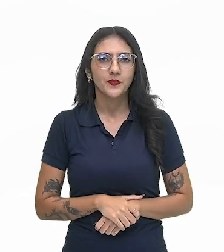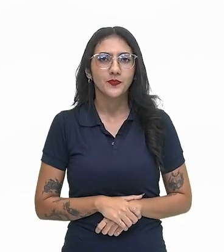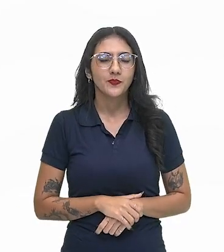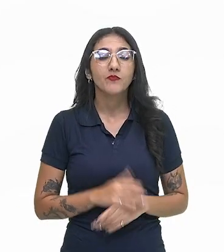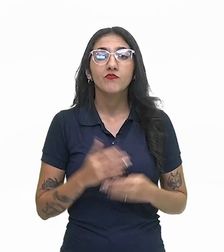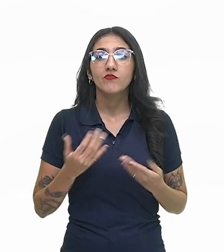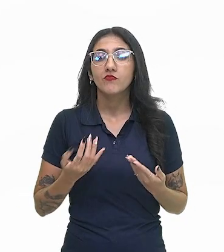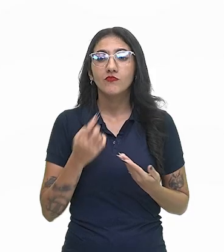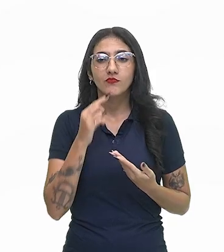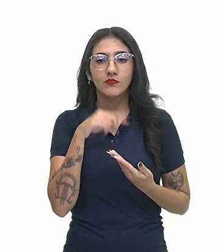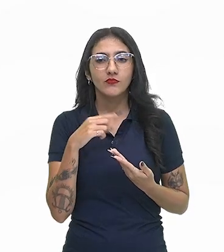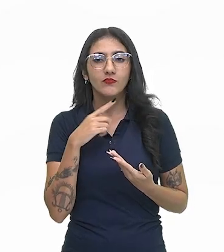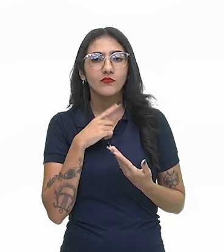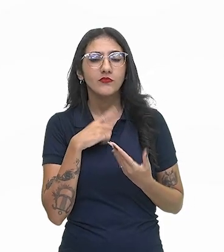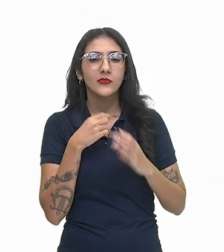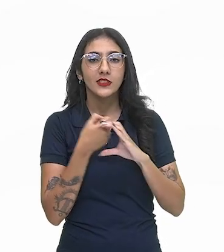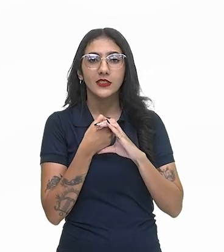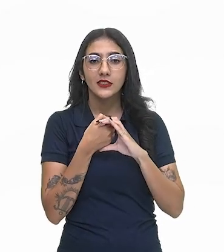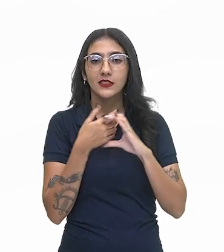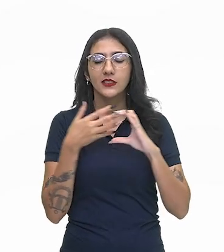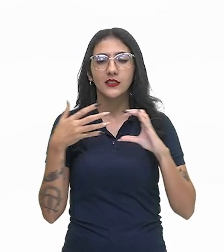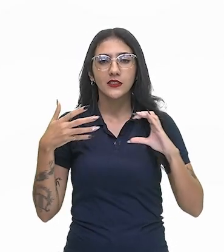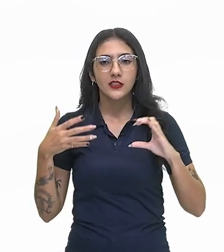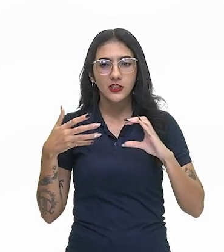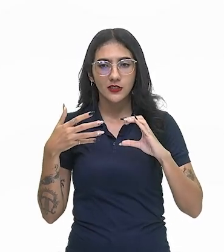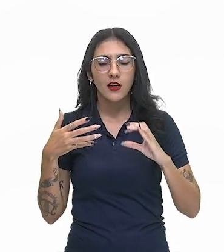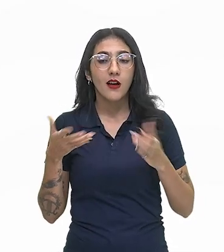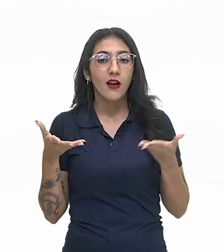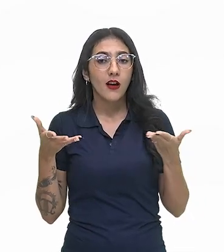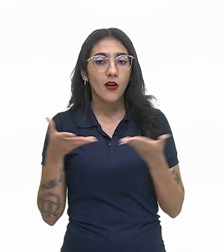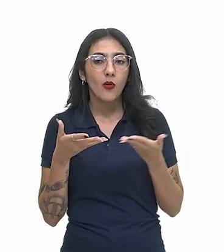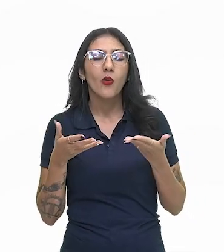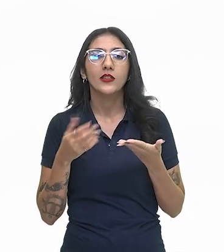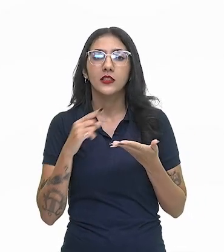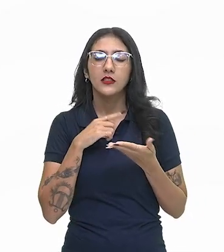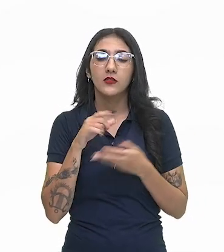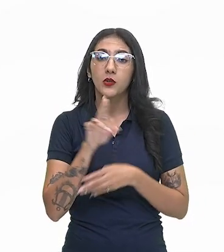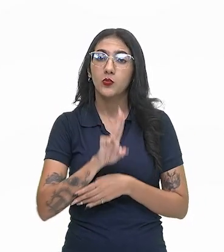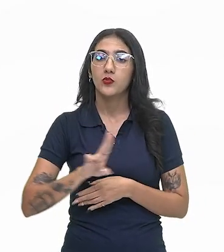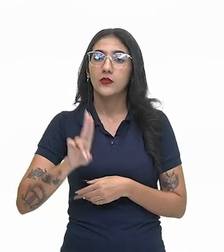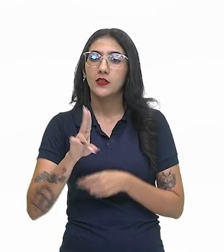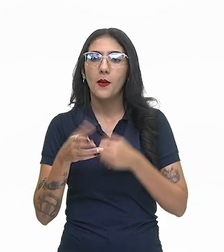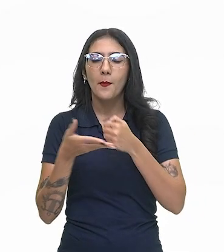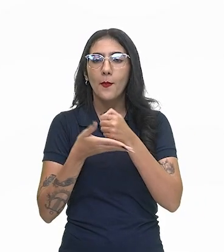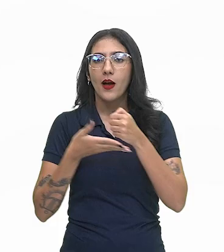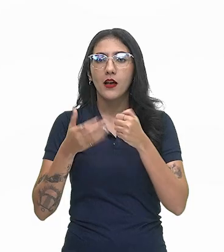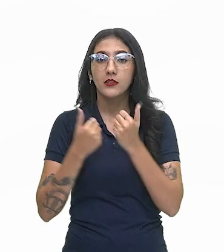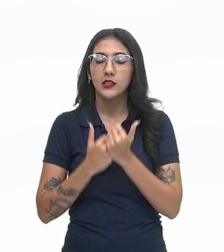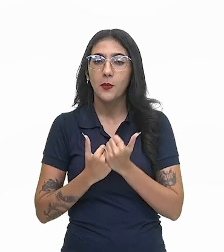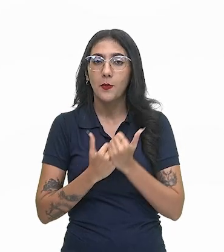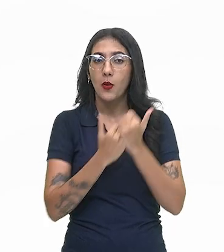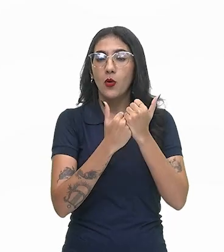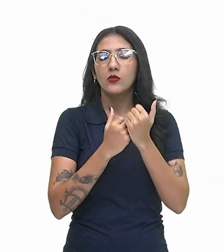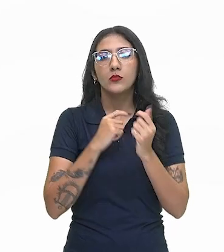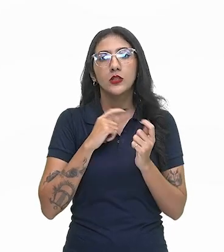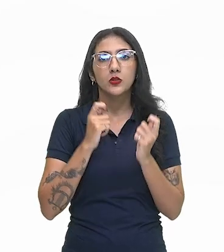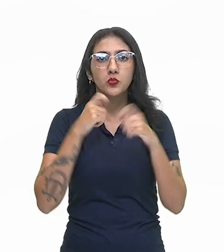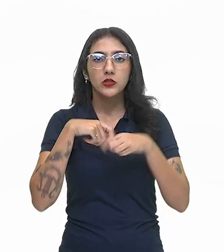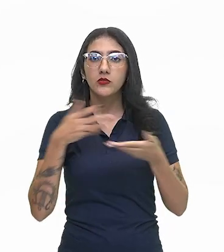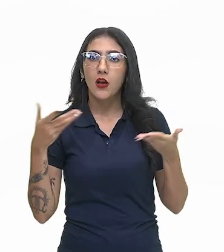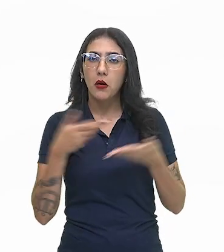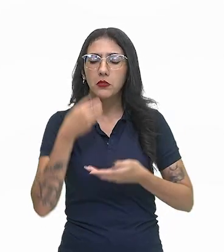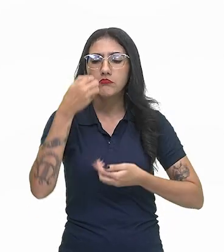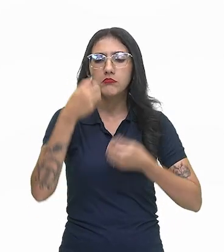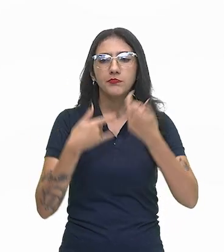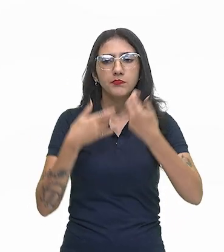né, da Maria Helena Gon, que nós vamos aqui ter como base, vai servir para guiar o nosso diálogo